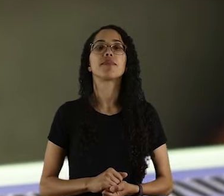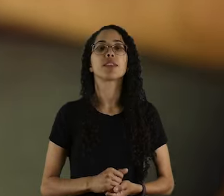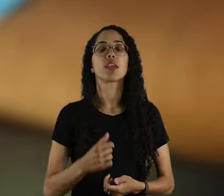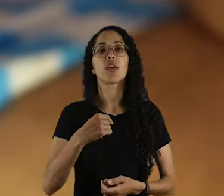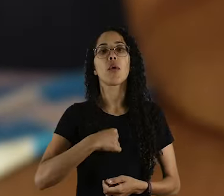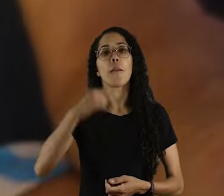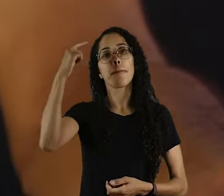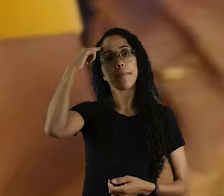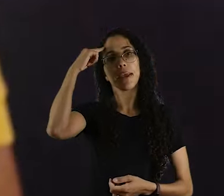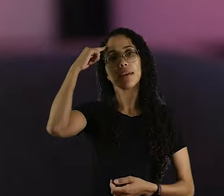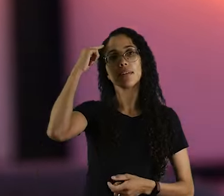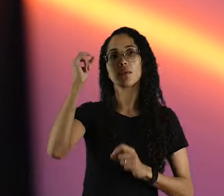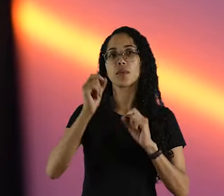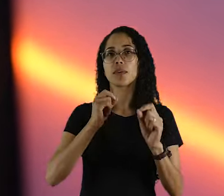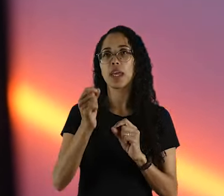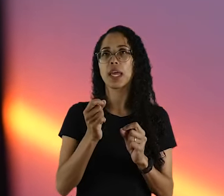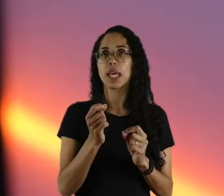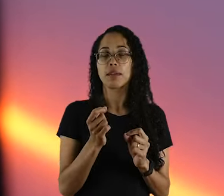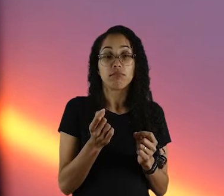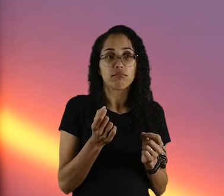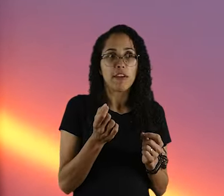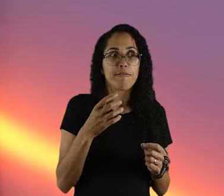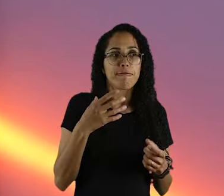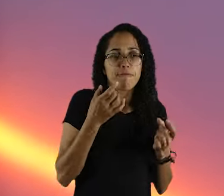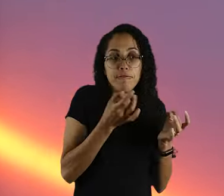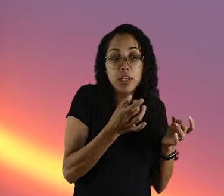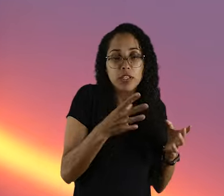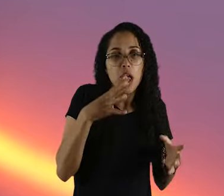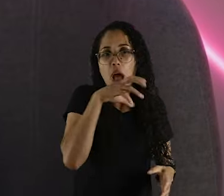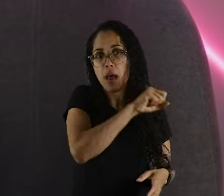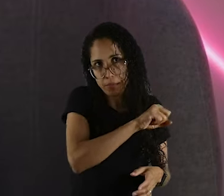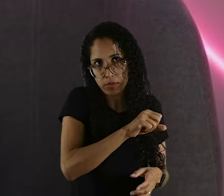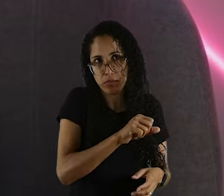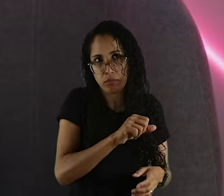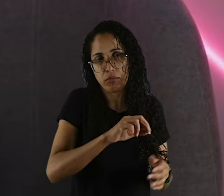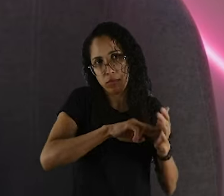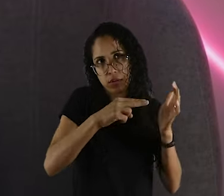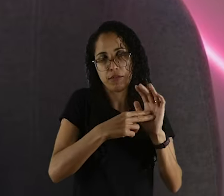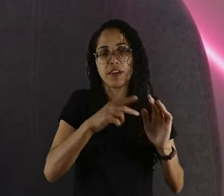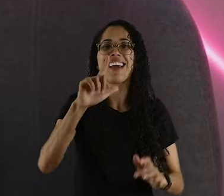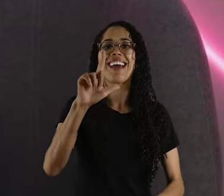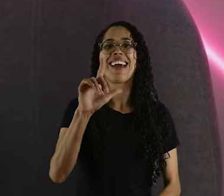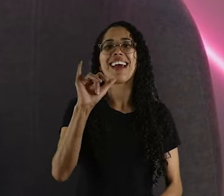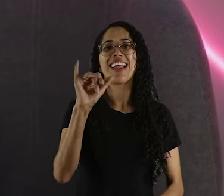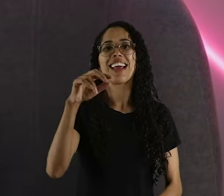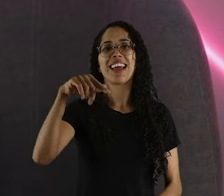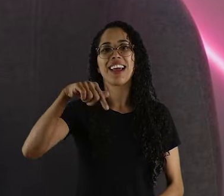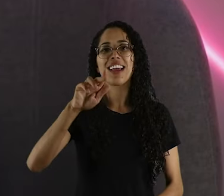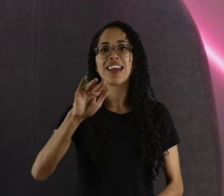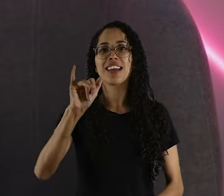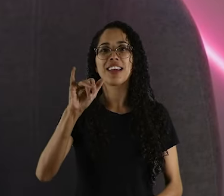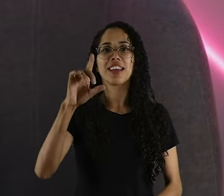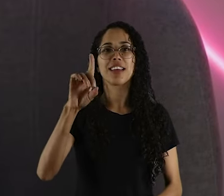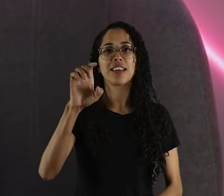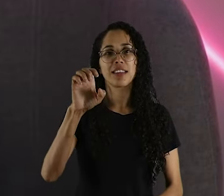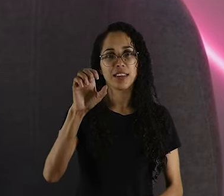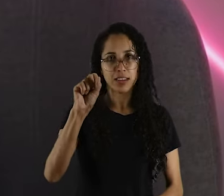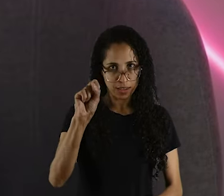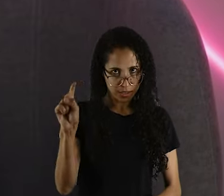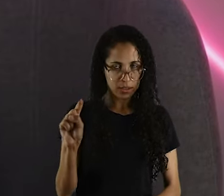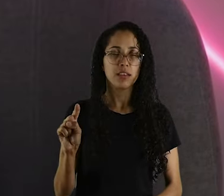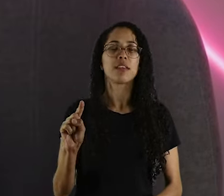em dividendos. Então, quando a gente pensa em dividendos, a gente pensa para longo prazo. Existem duas bolas de neve. Uma trabalha contra